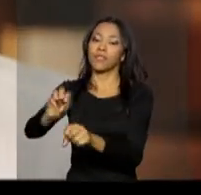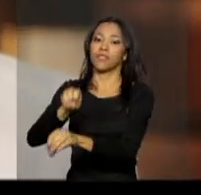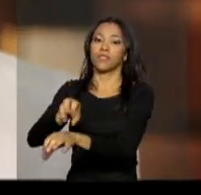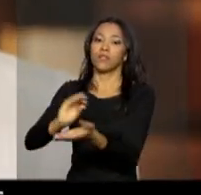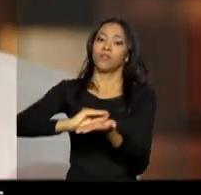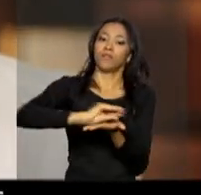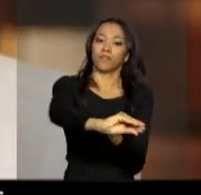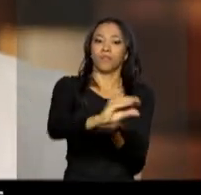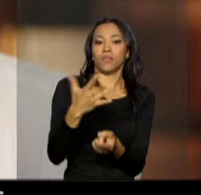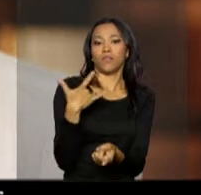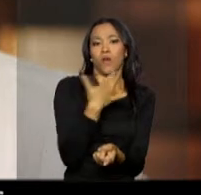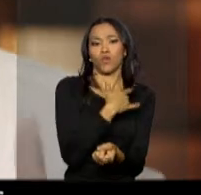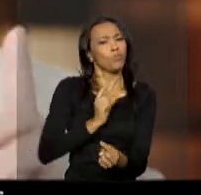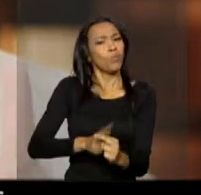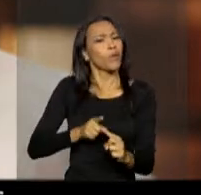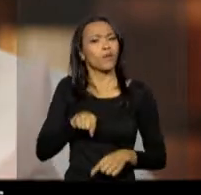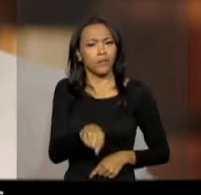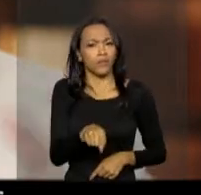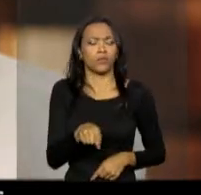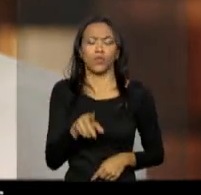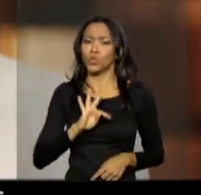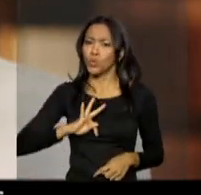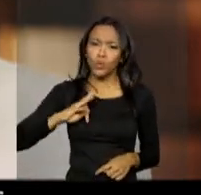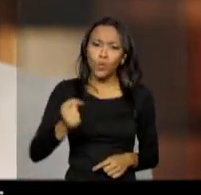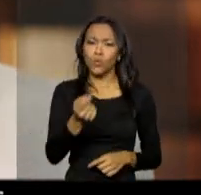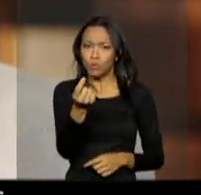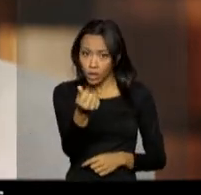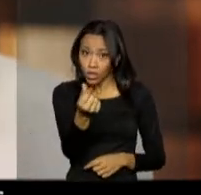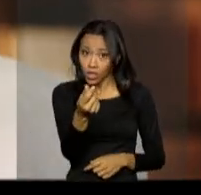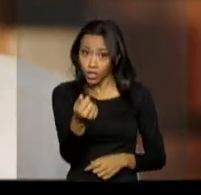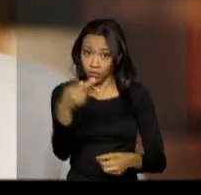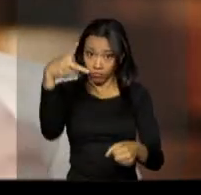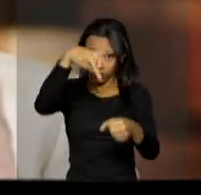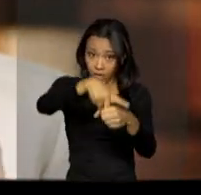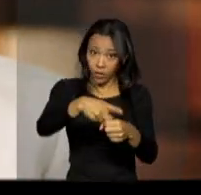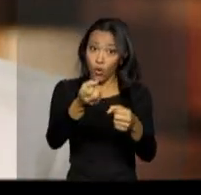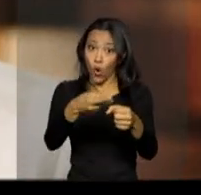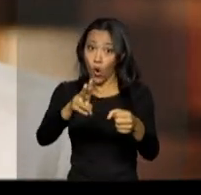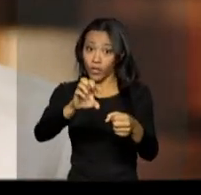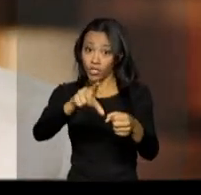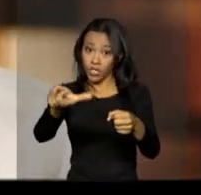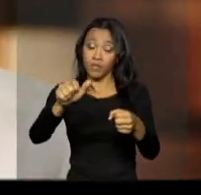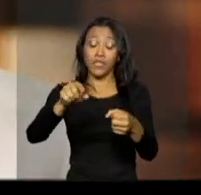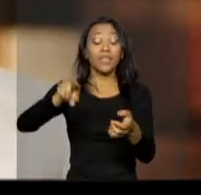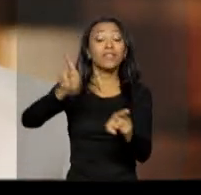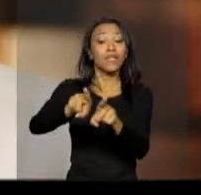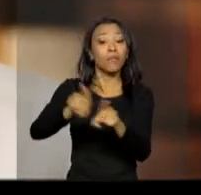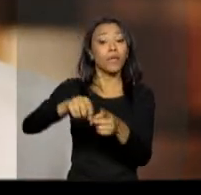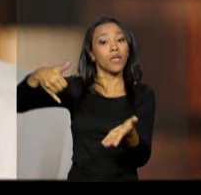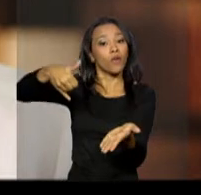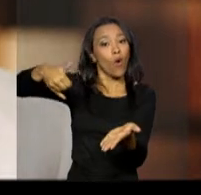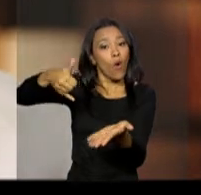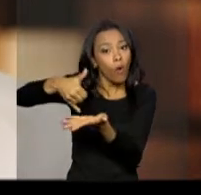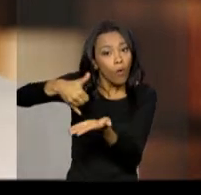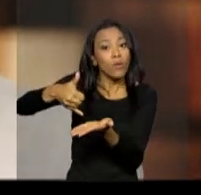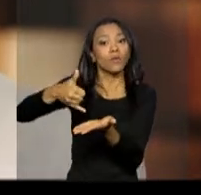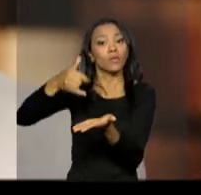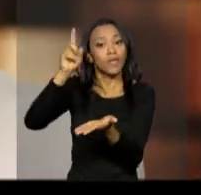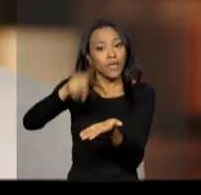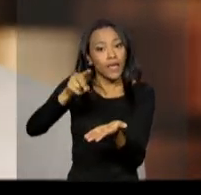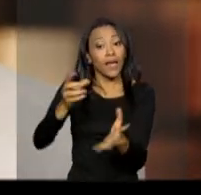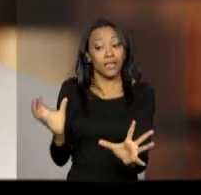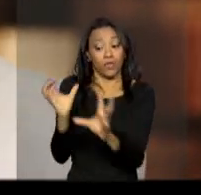saúde. Isso porque todo o dinheiro dos royalties e metade do excedente em óleo que integra o